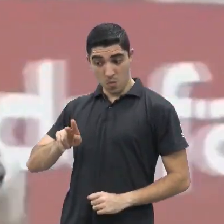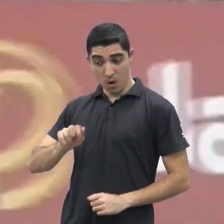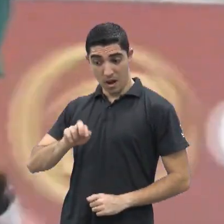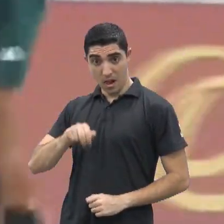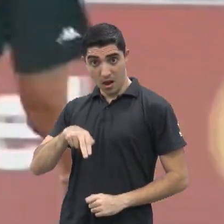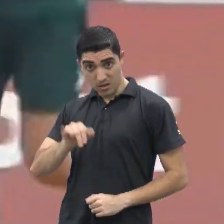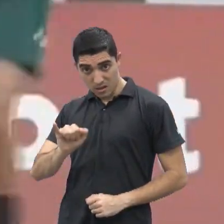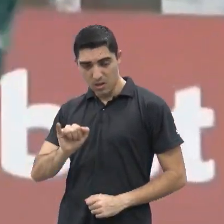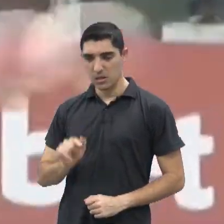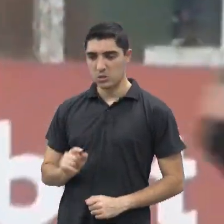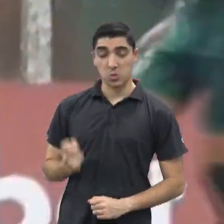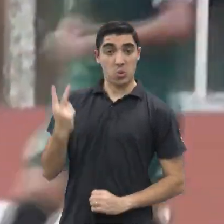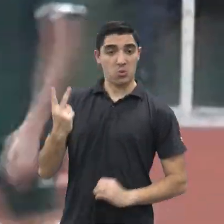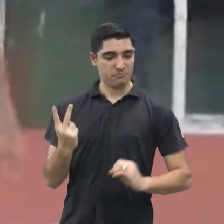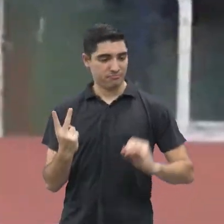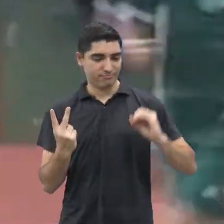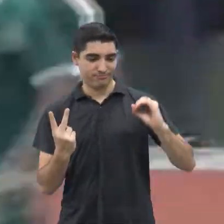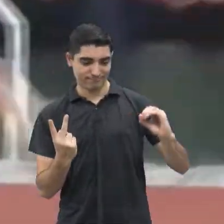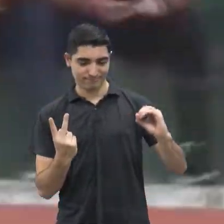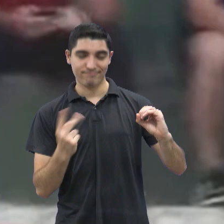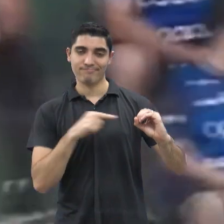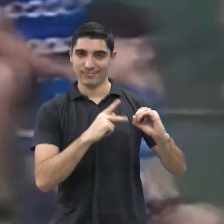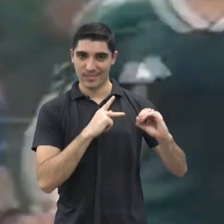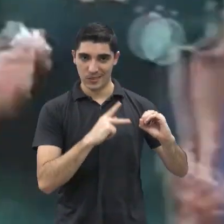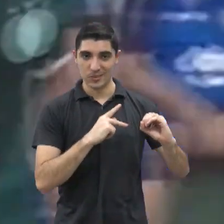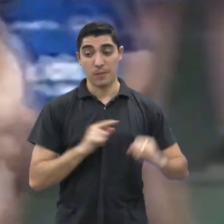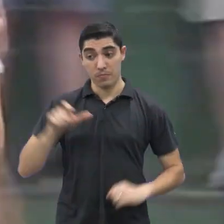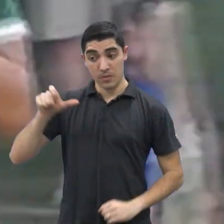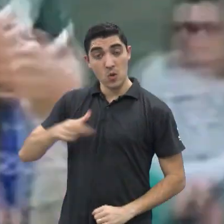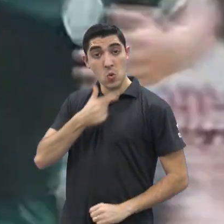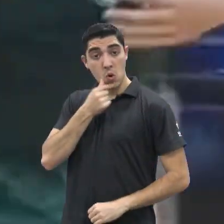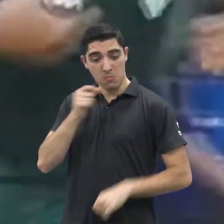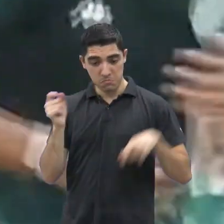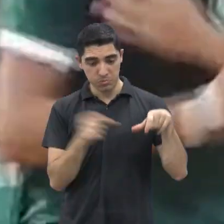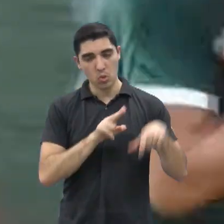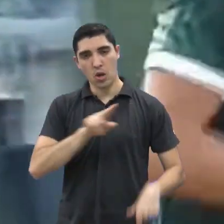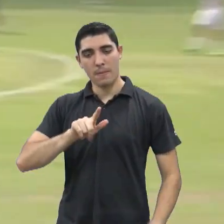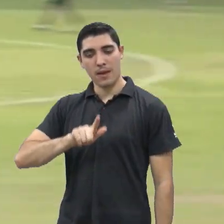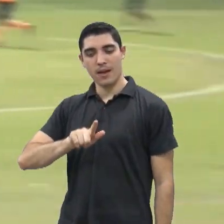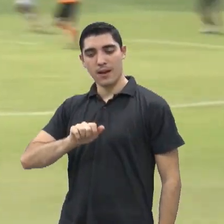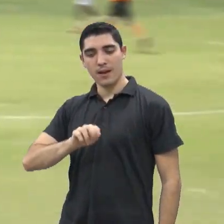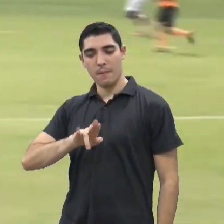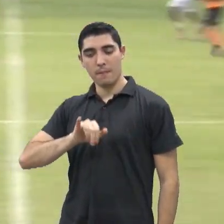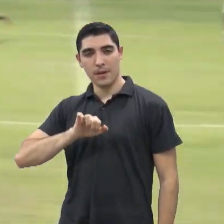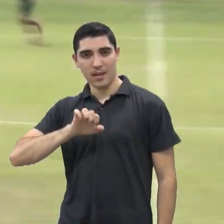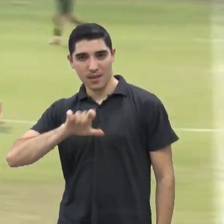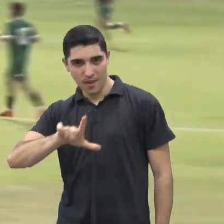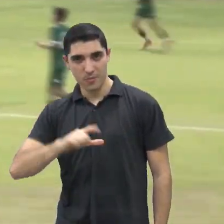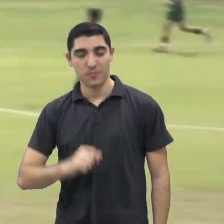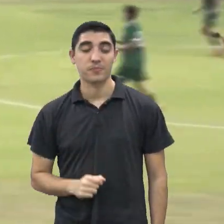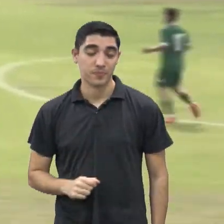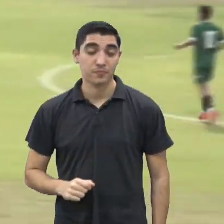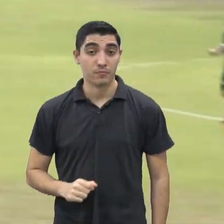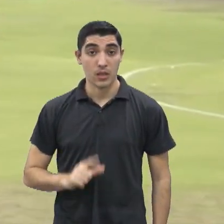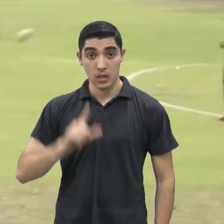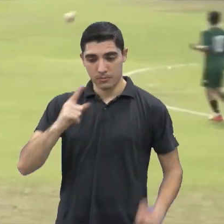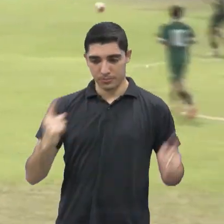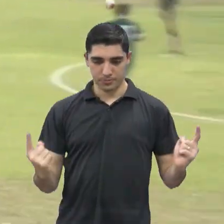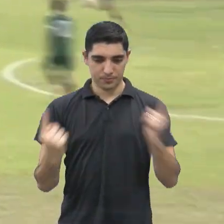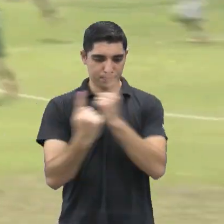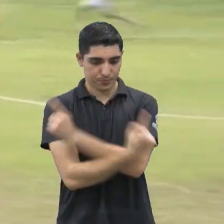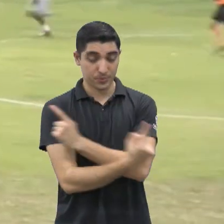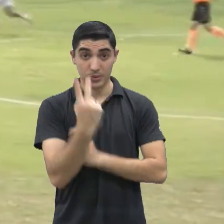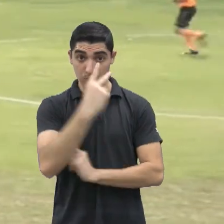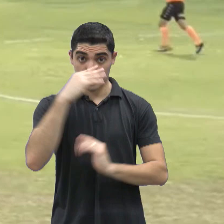nome da emoção. Guarani 1, São José 0, o placar do primeiro tempo. Na segunda etapa, o terceiro do